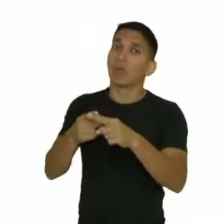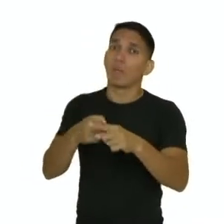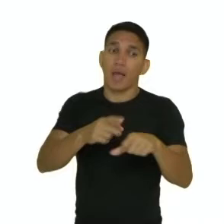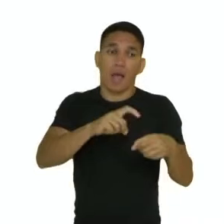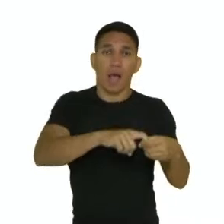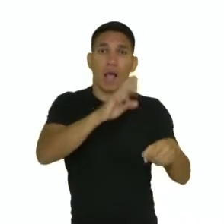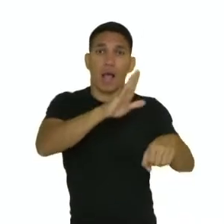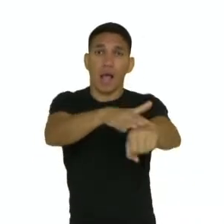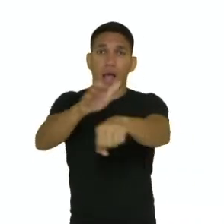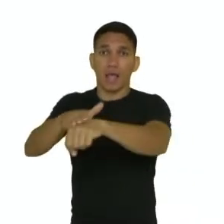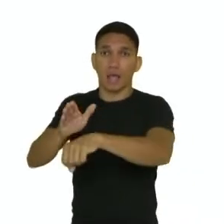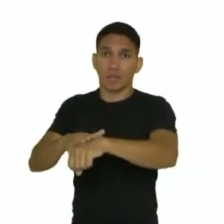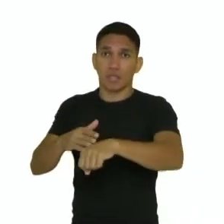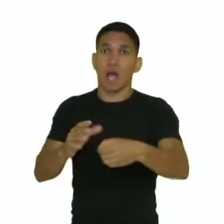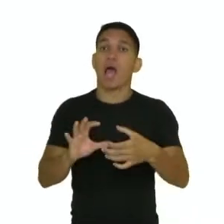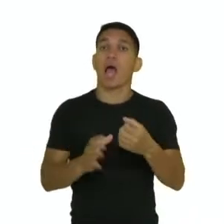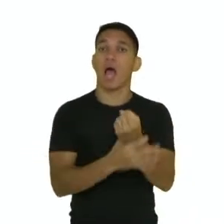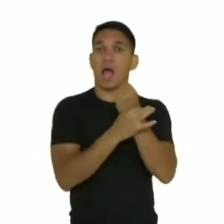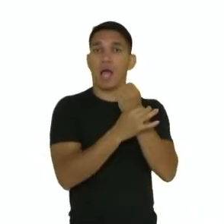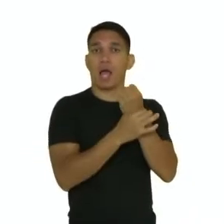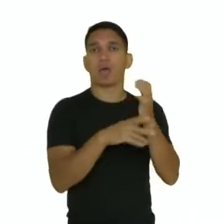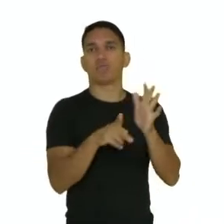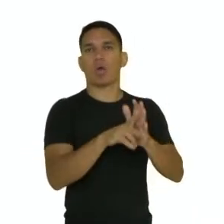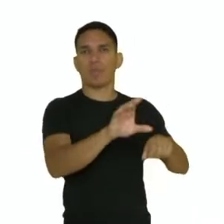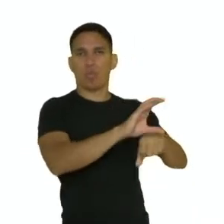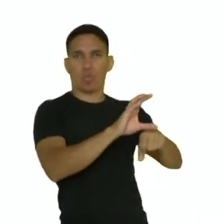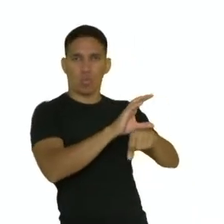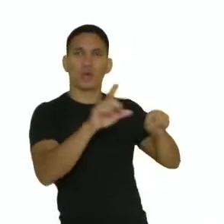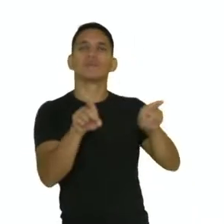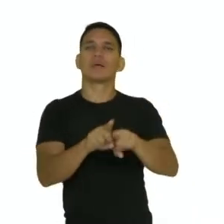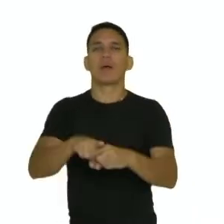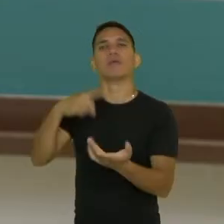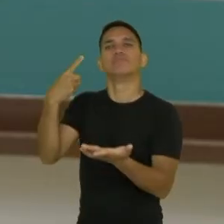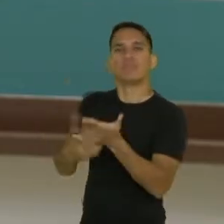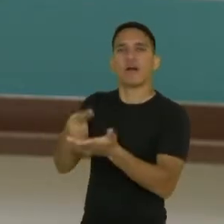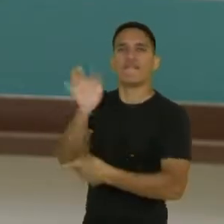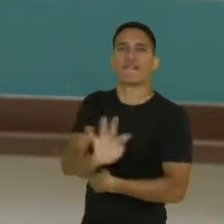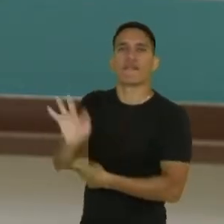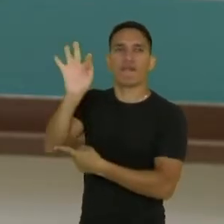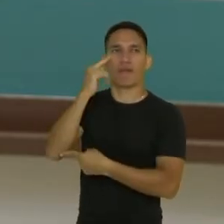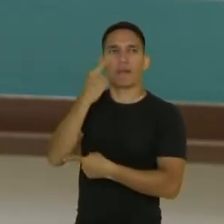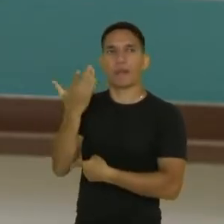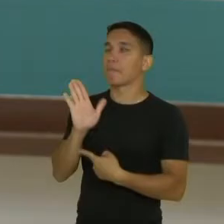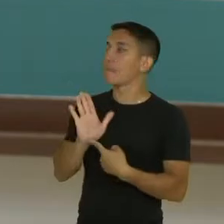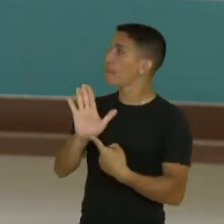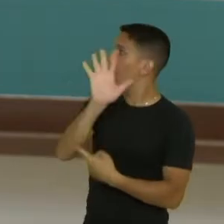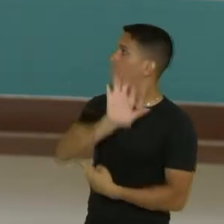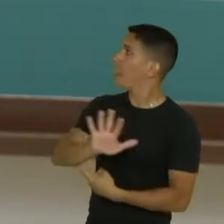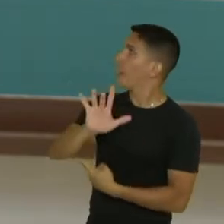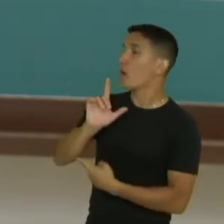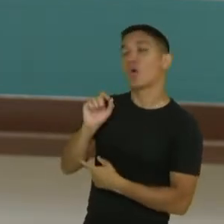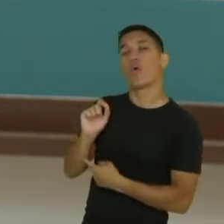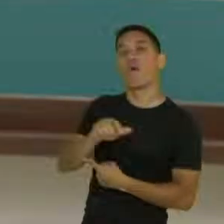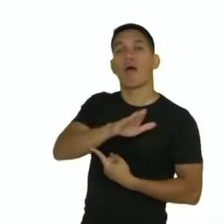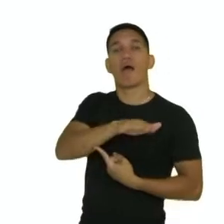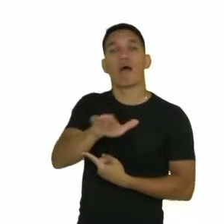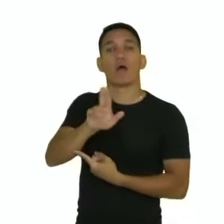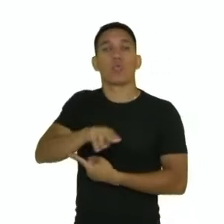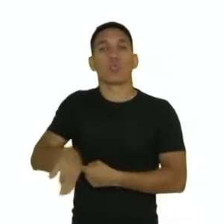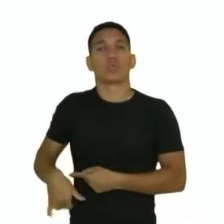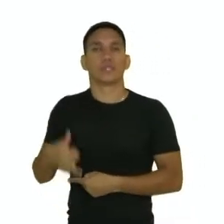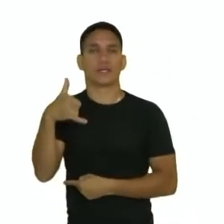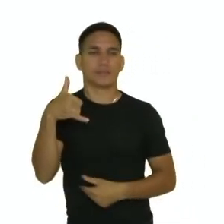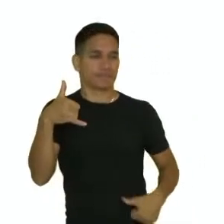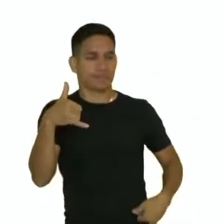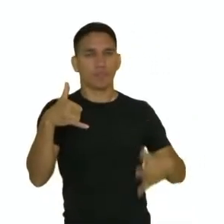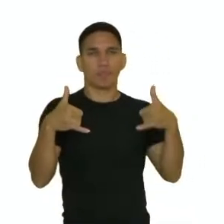Constituição e pelo Pacto Federativo, né? Então temos aqui uma imagem que mostra ali, né, o menino fazendo uso do celular, o